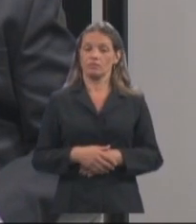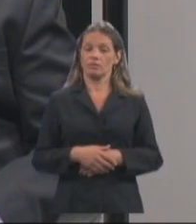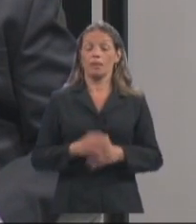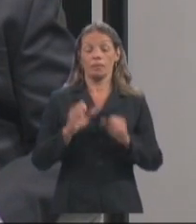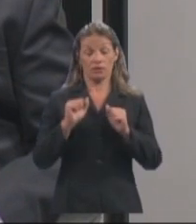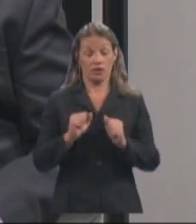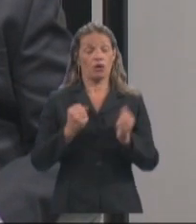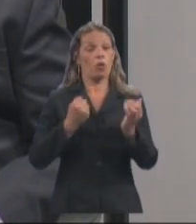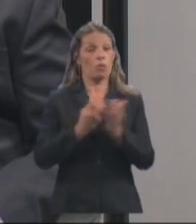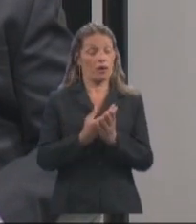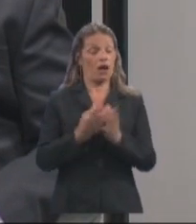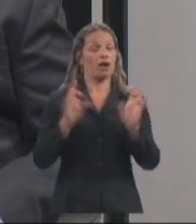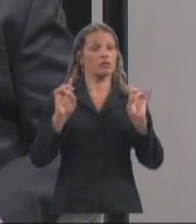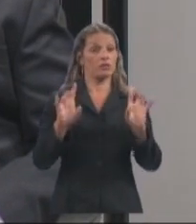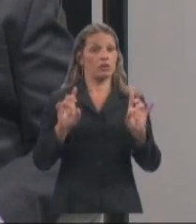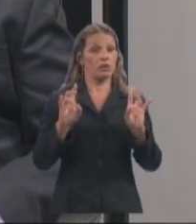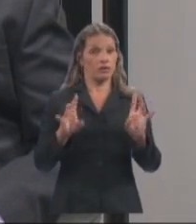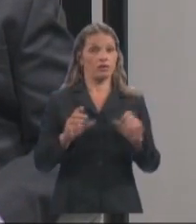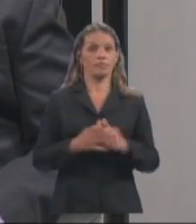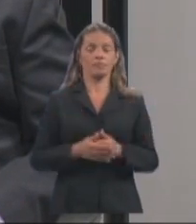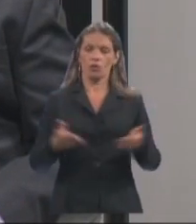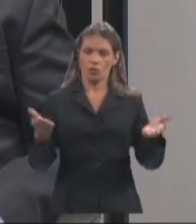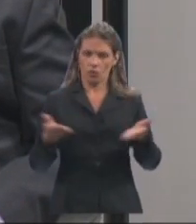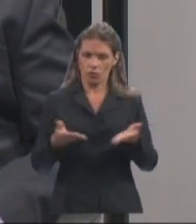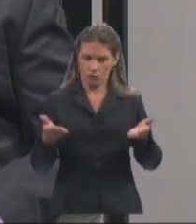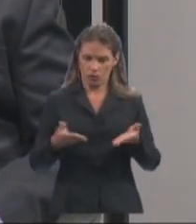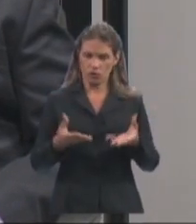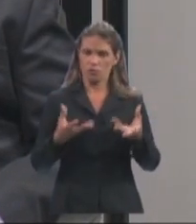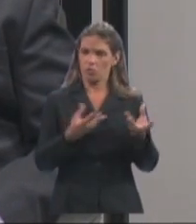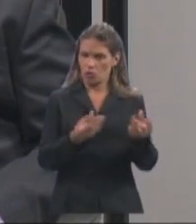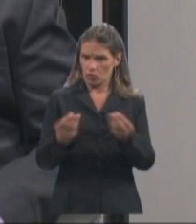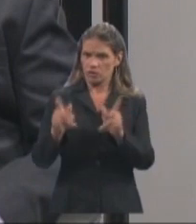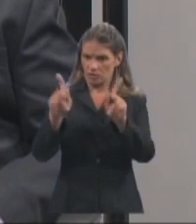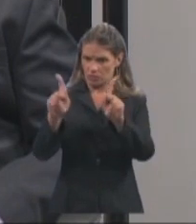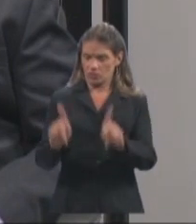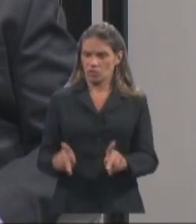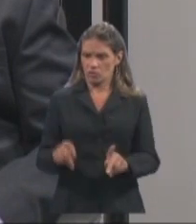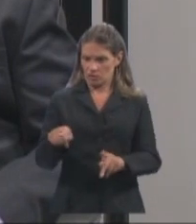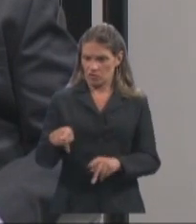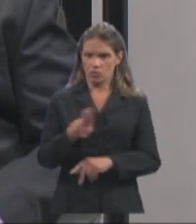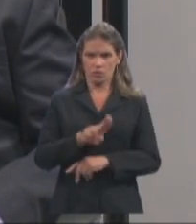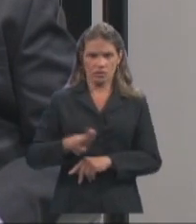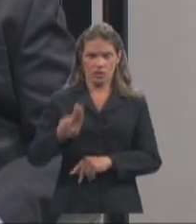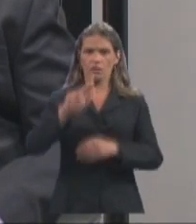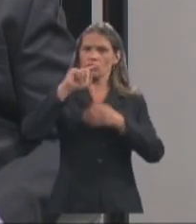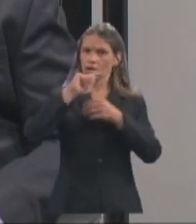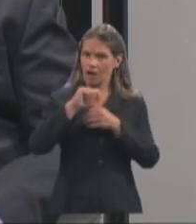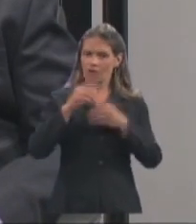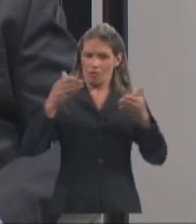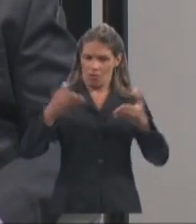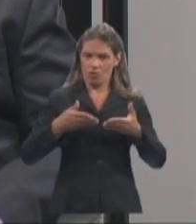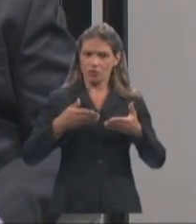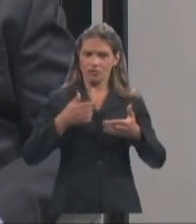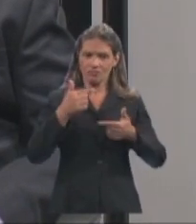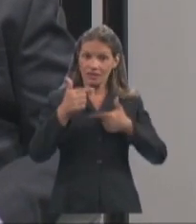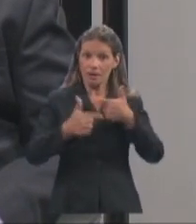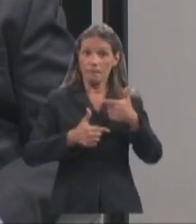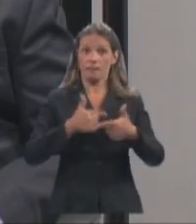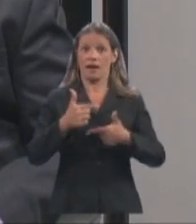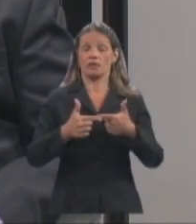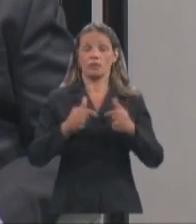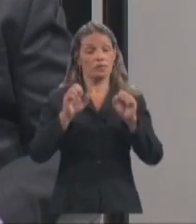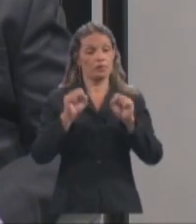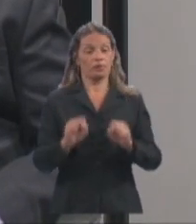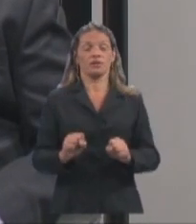manter o seu próprio vício hoje como nós estamos em pleno emprego muitos pacientes inclusive usuários de craque trabalham para